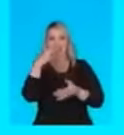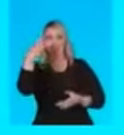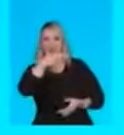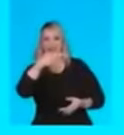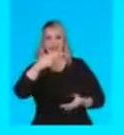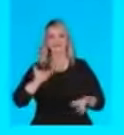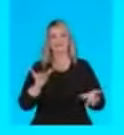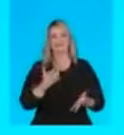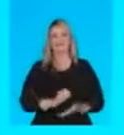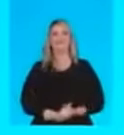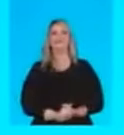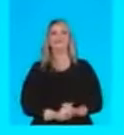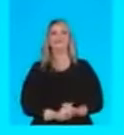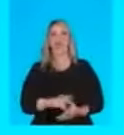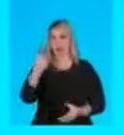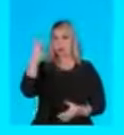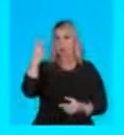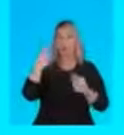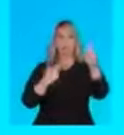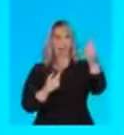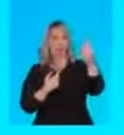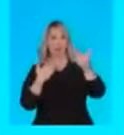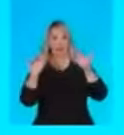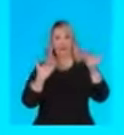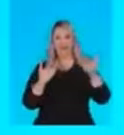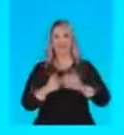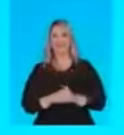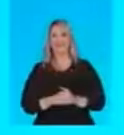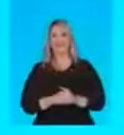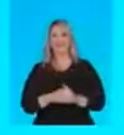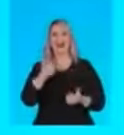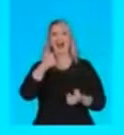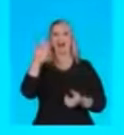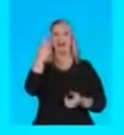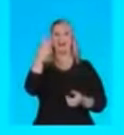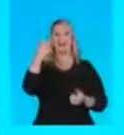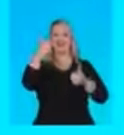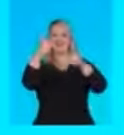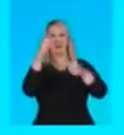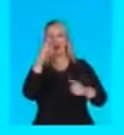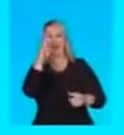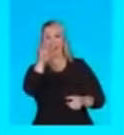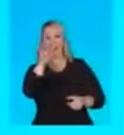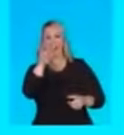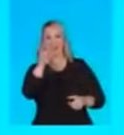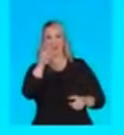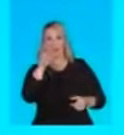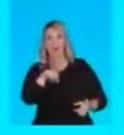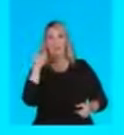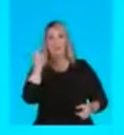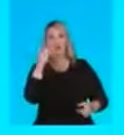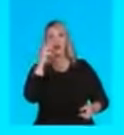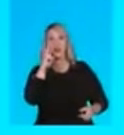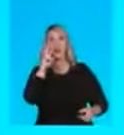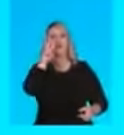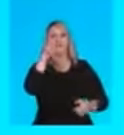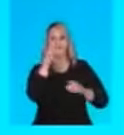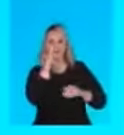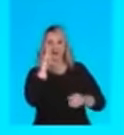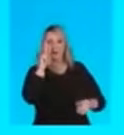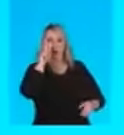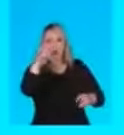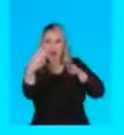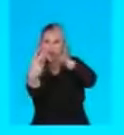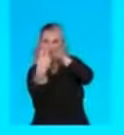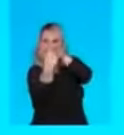sei qual é é a dois ou é um Ah tá bom a dois tá bom não tá bom não é importante porque eu quero falar com as pessoas